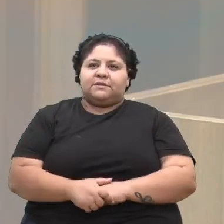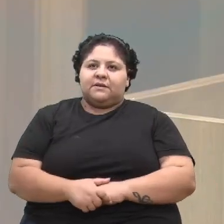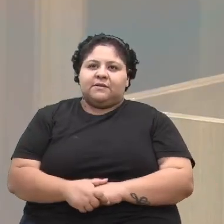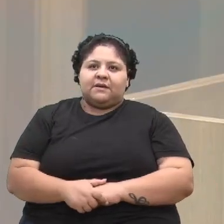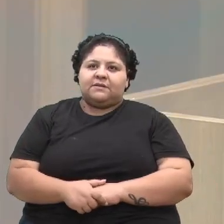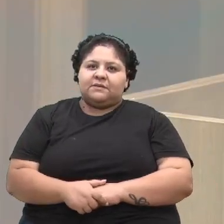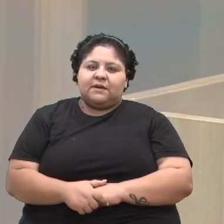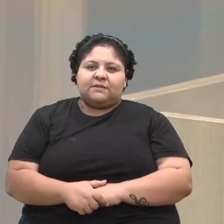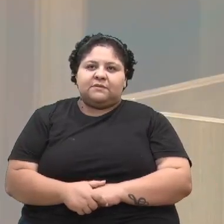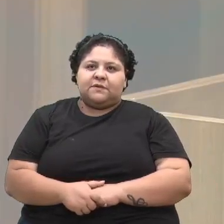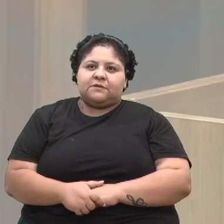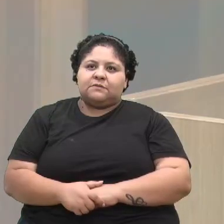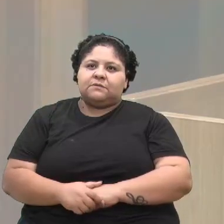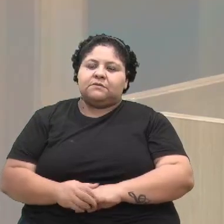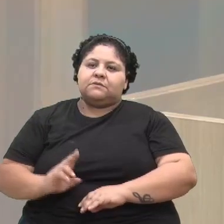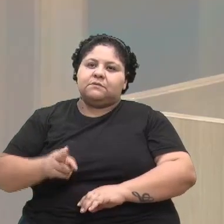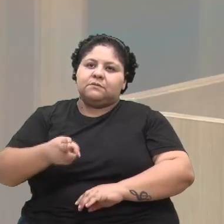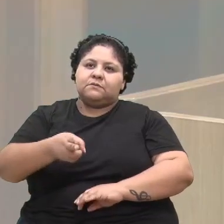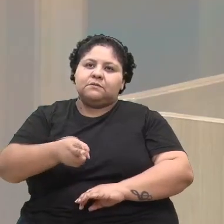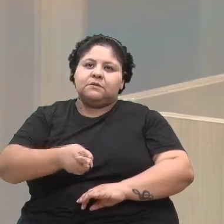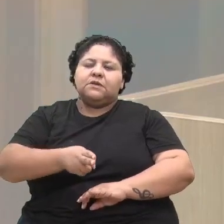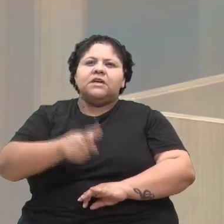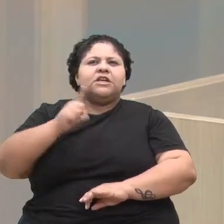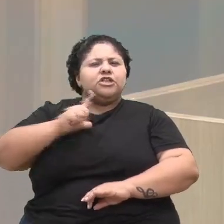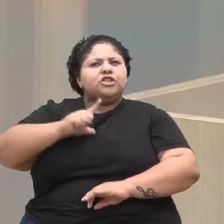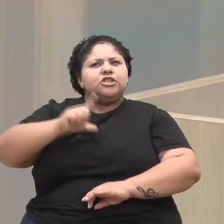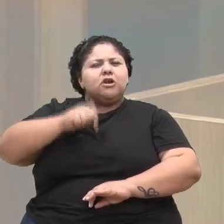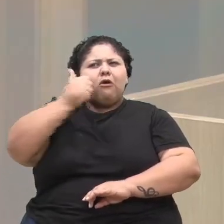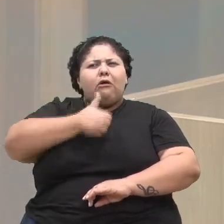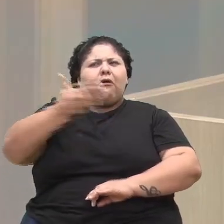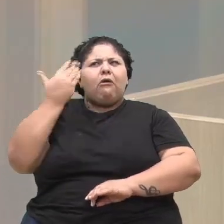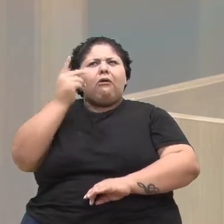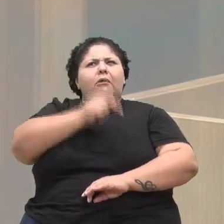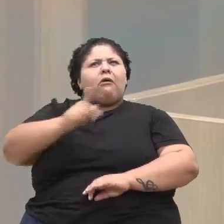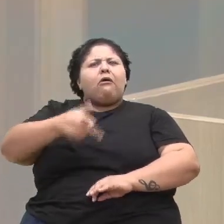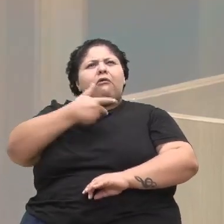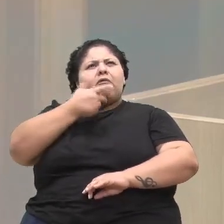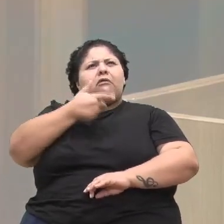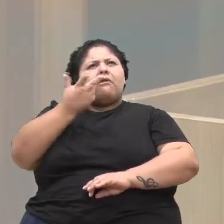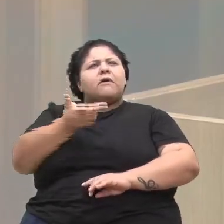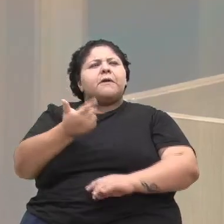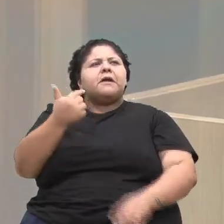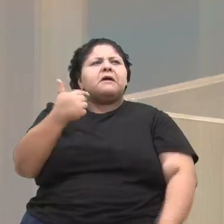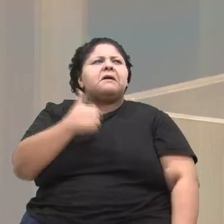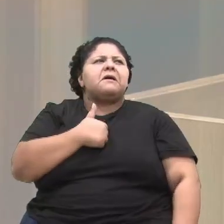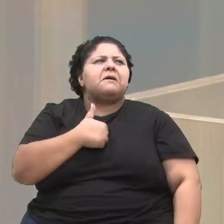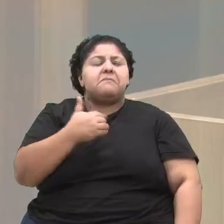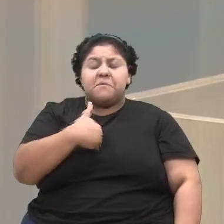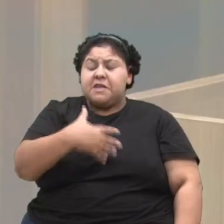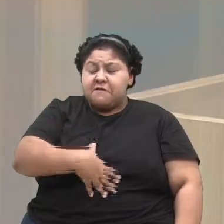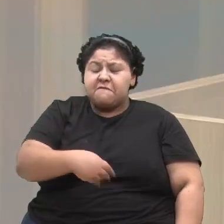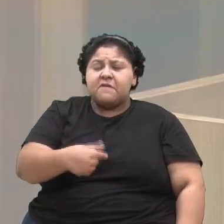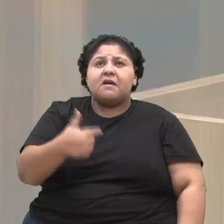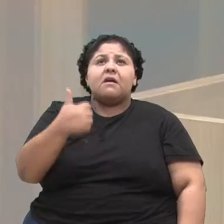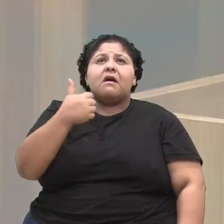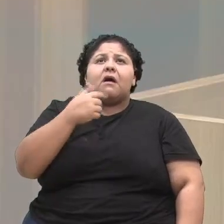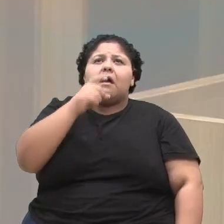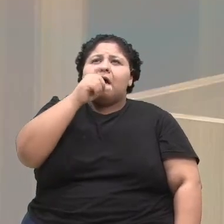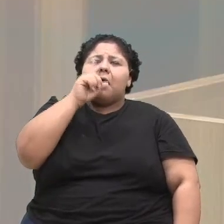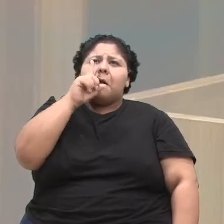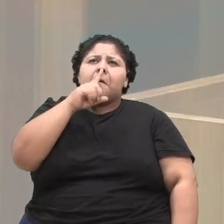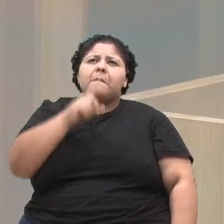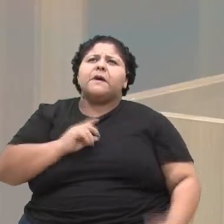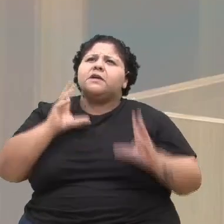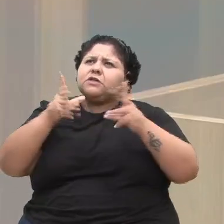tenho uma moça, ela era professora e ela sempre dizia assim: ai, mãe, todos os problemas que